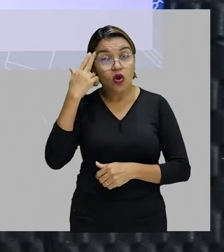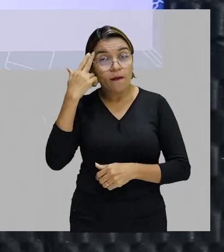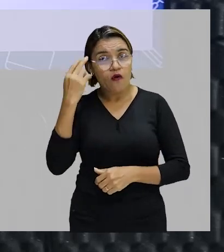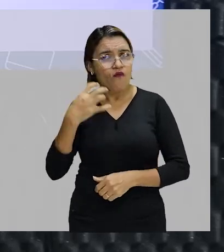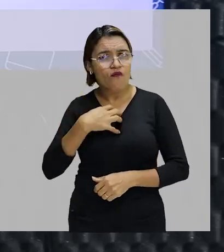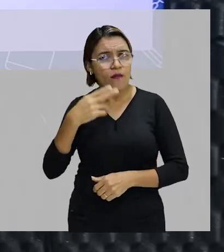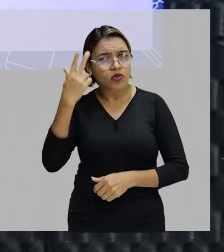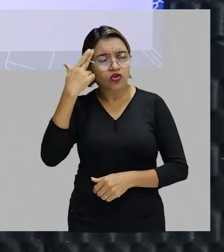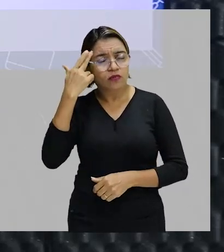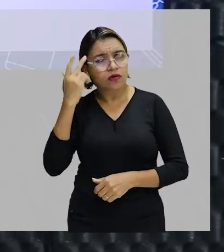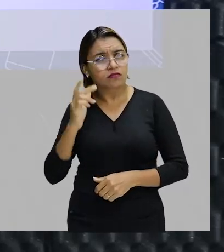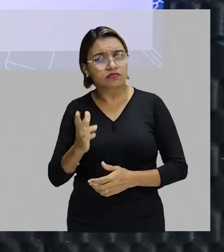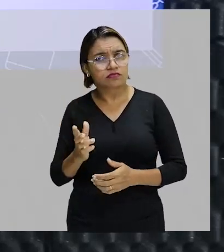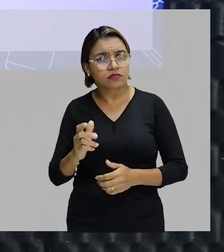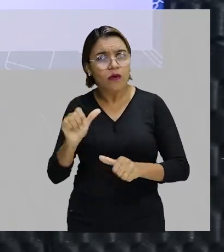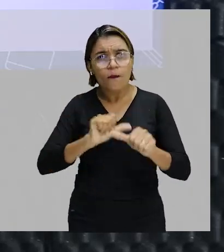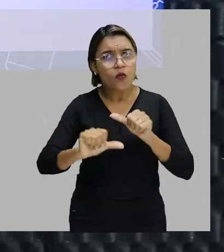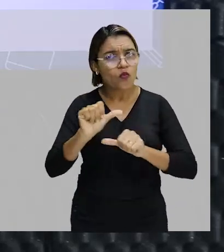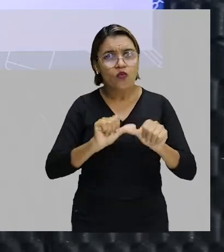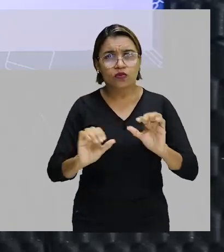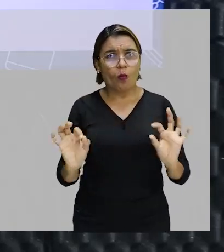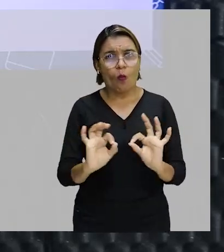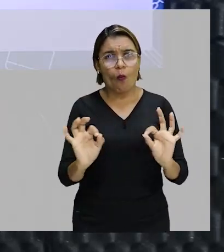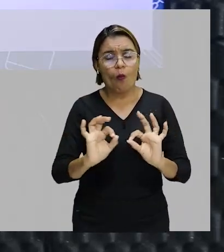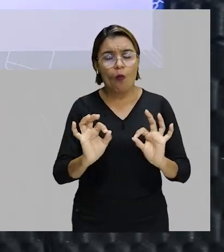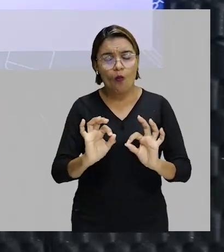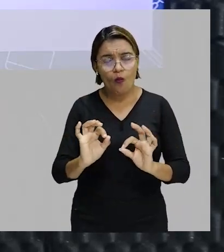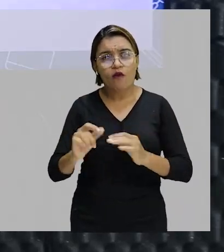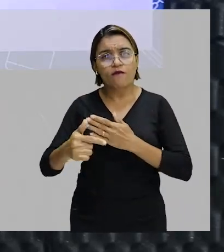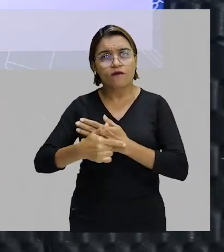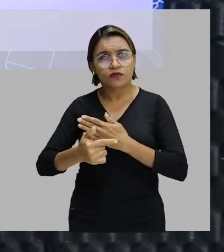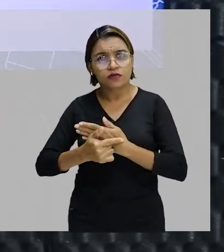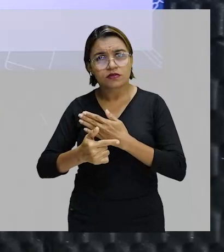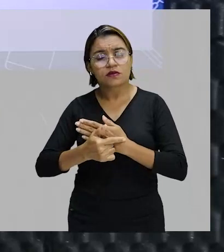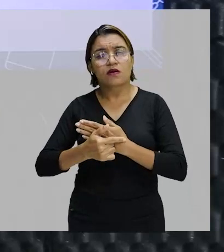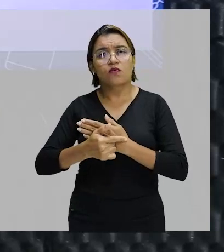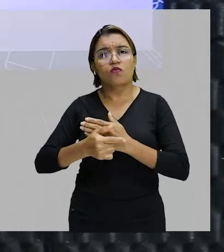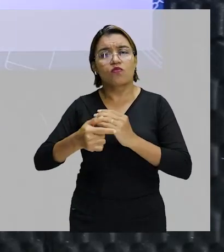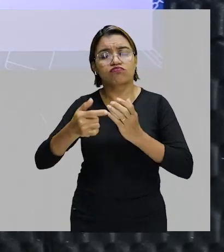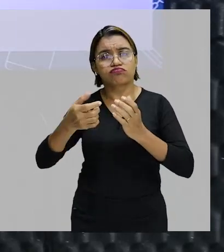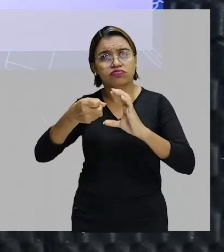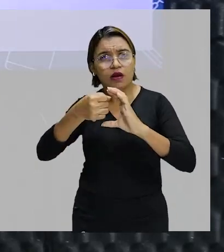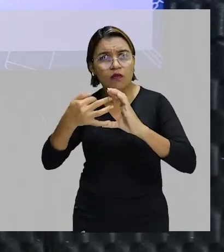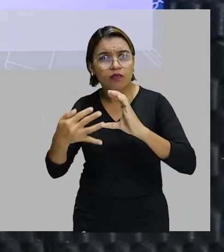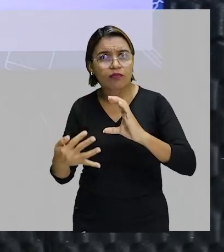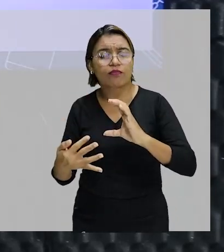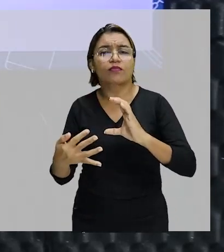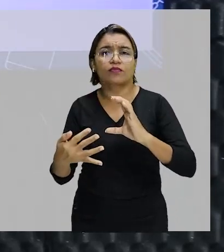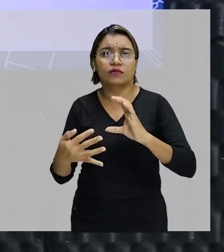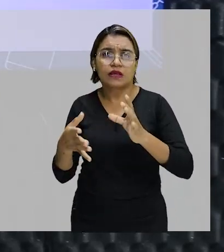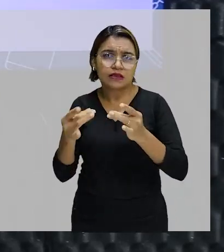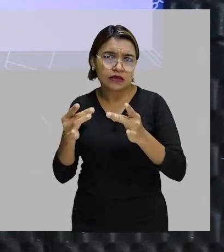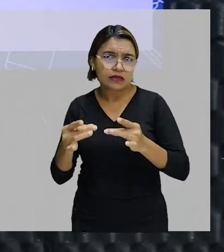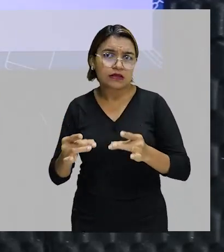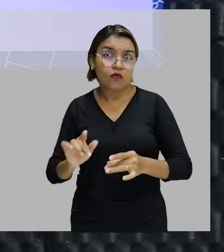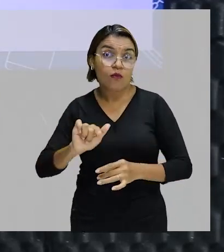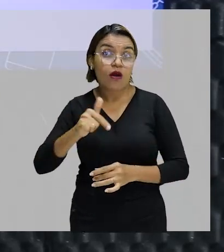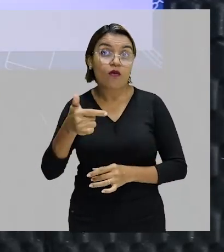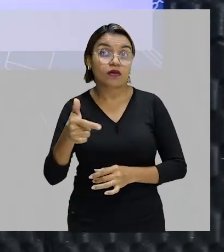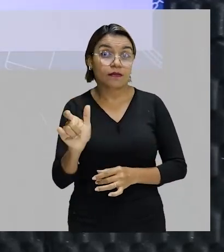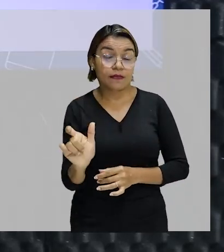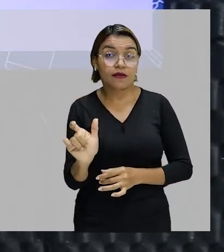forma normal? Sem nenhuma alteração, com a função de qualificar ou descrever uma outra